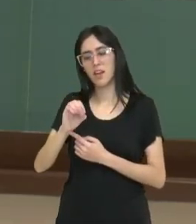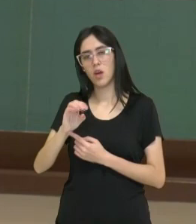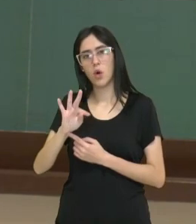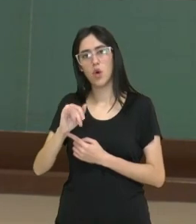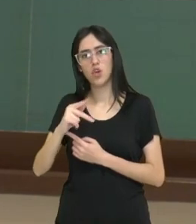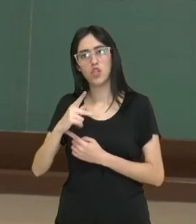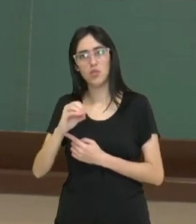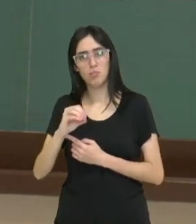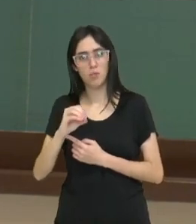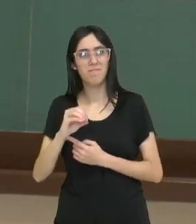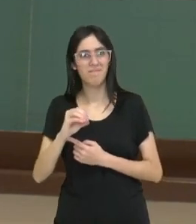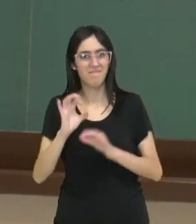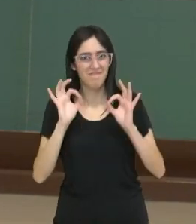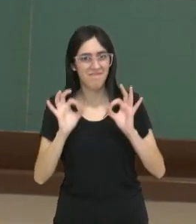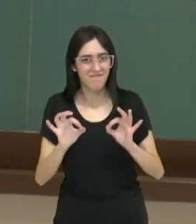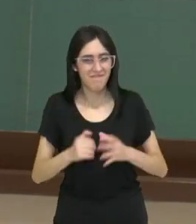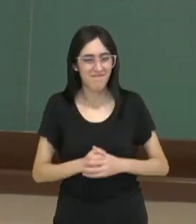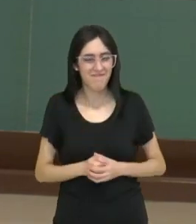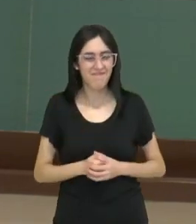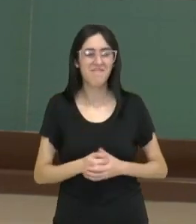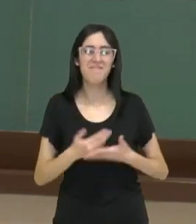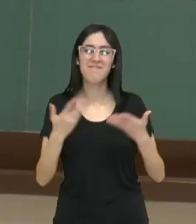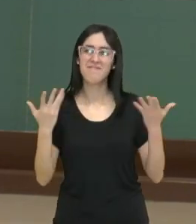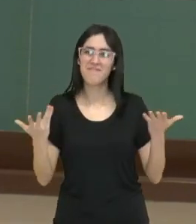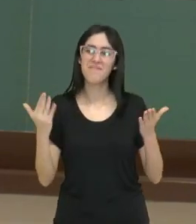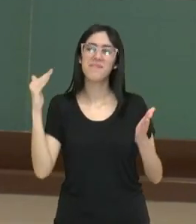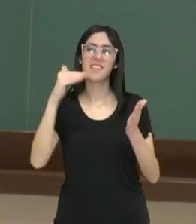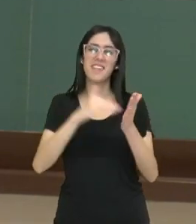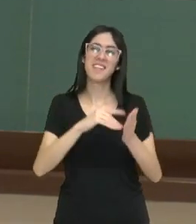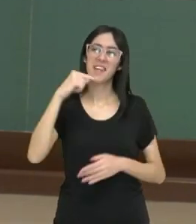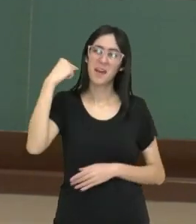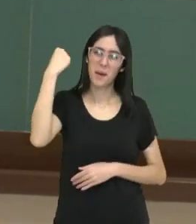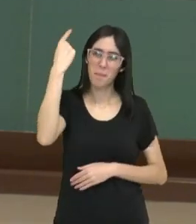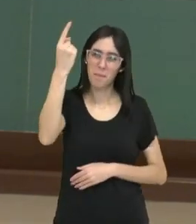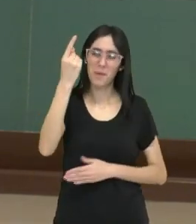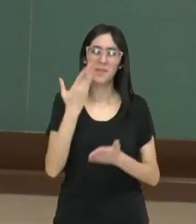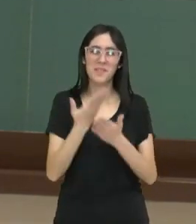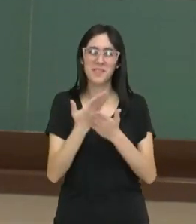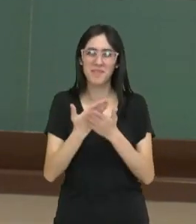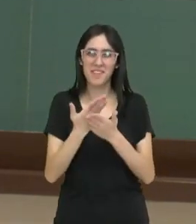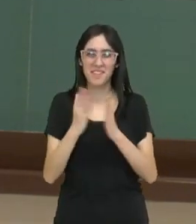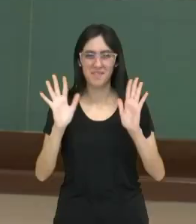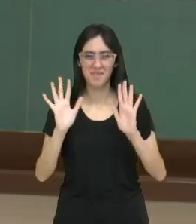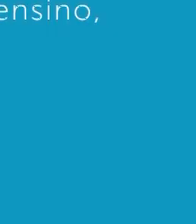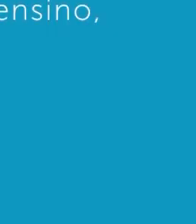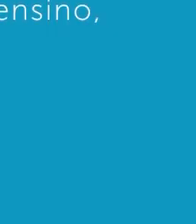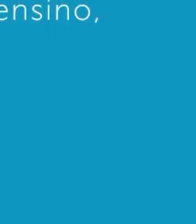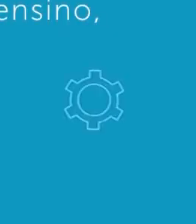temática. Então, chicos e chicas, hasta luego, hasta la próxima clase.